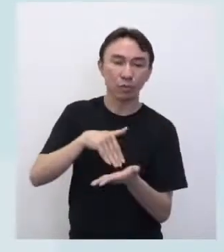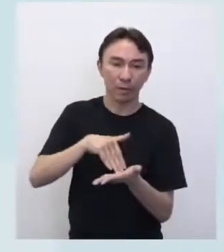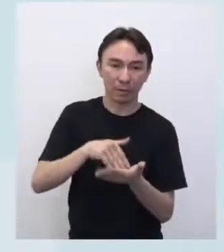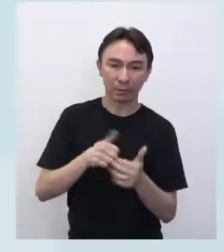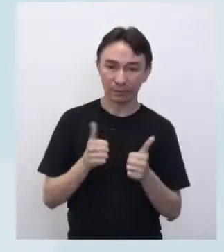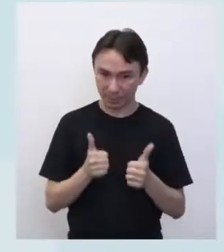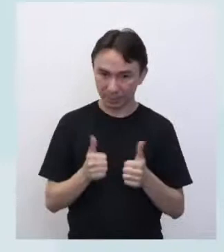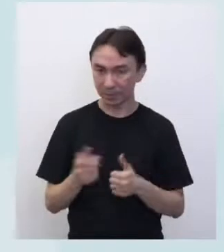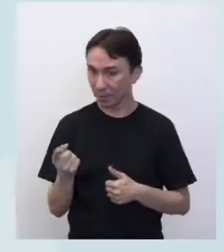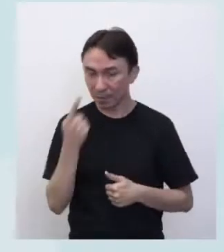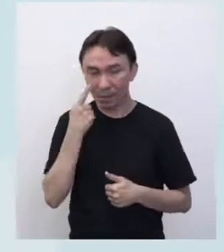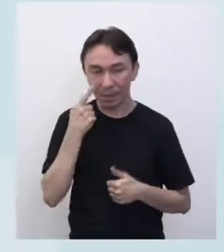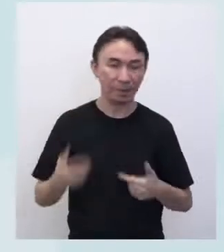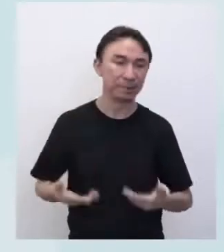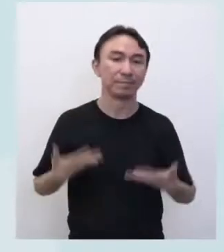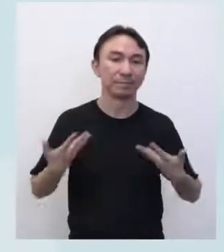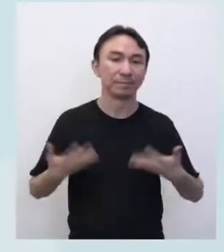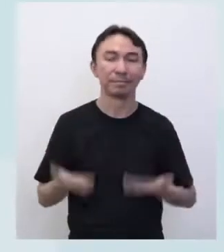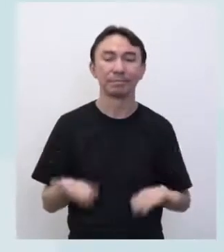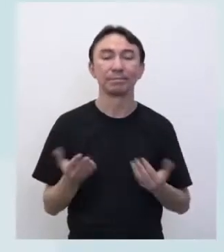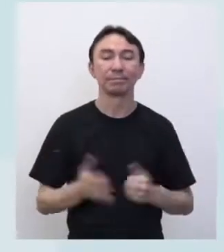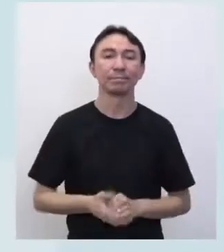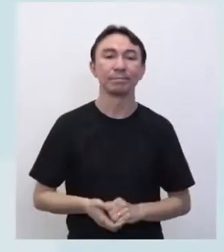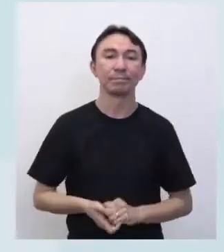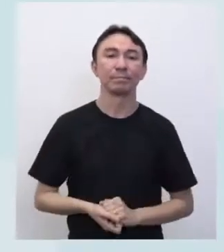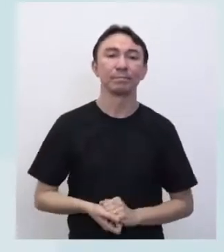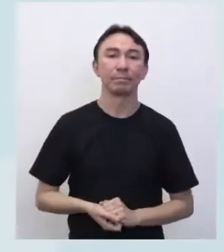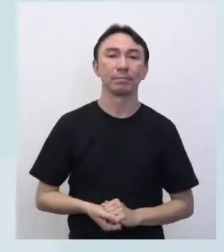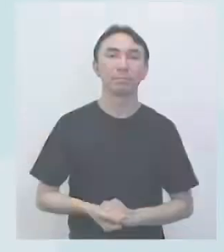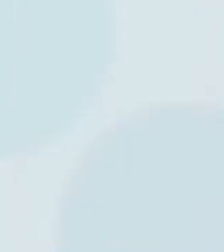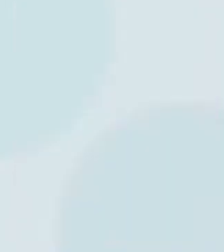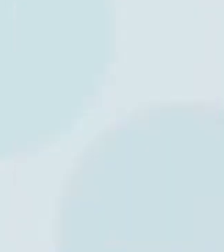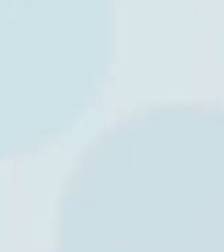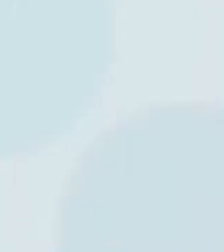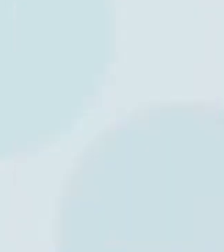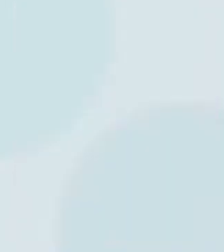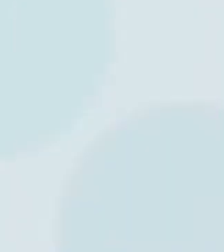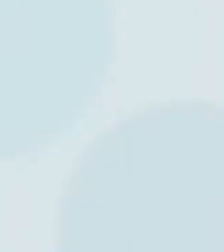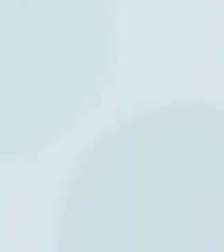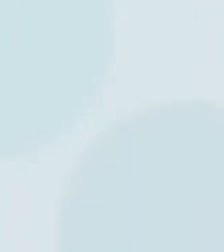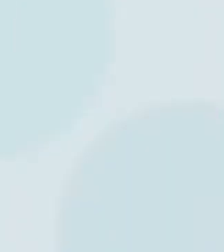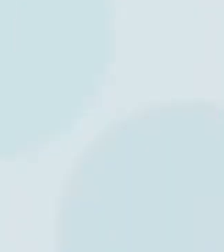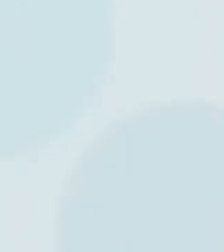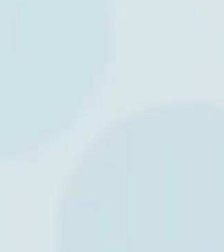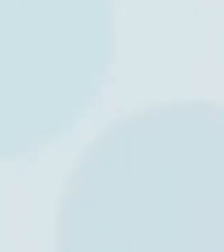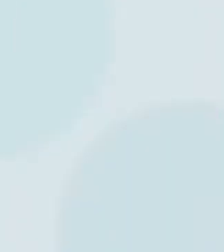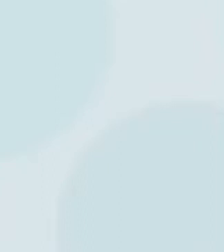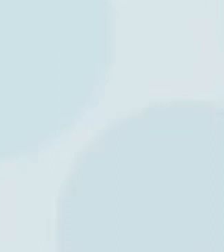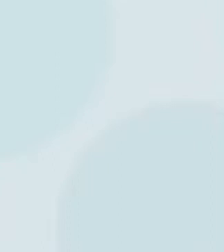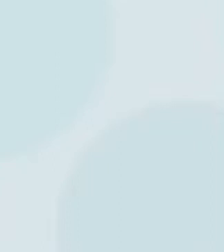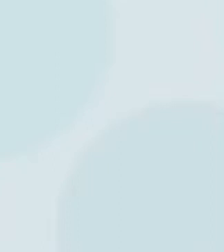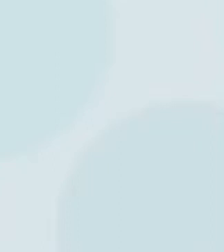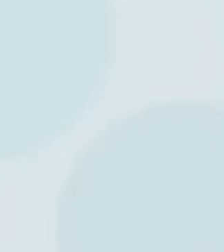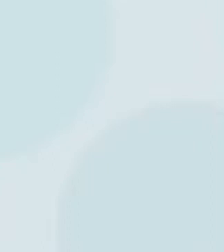fun. Se divirtam lá no chat. Go!